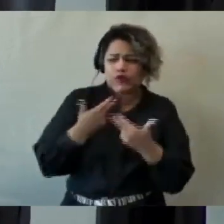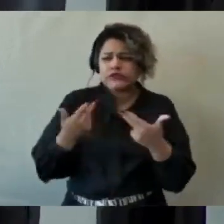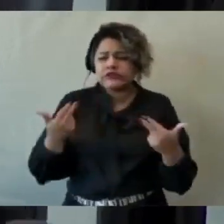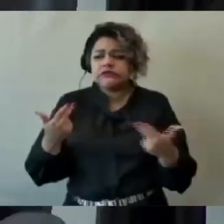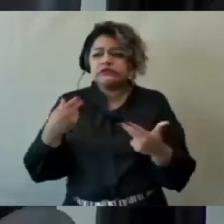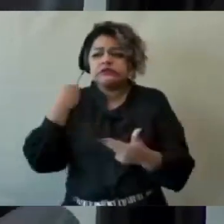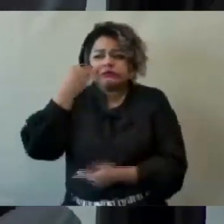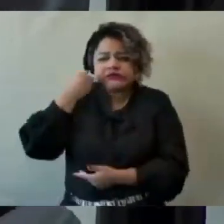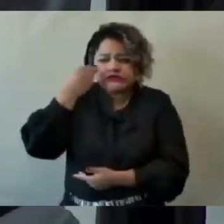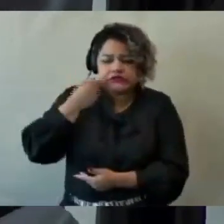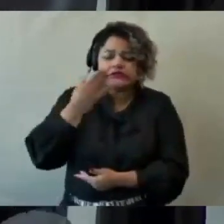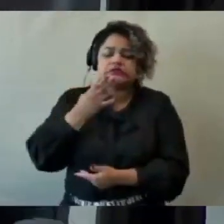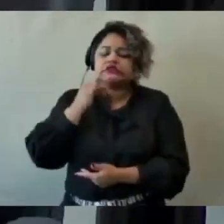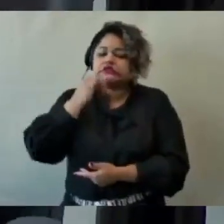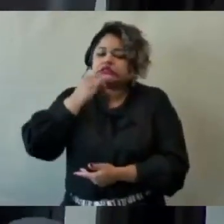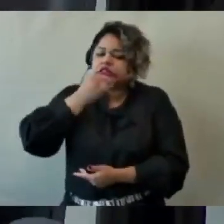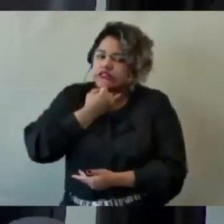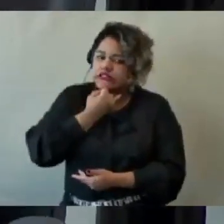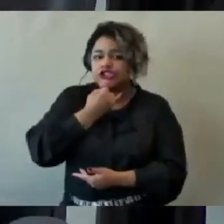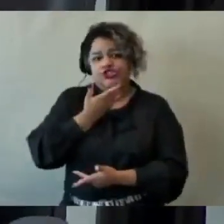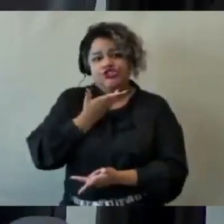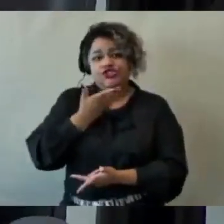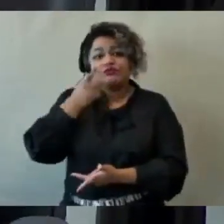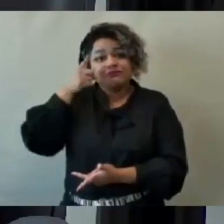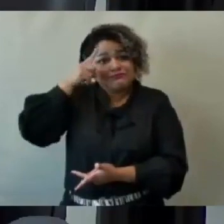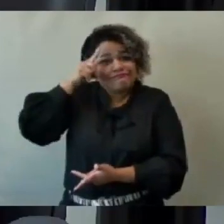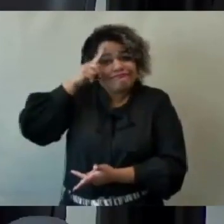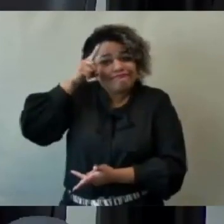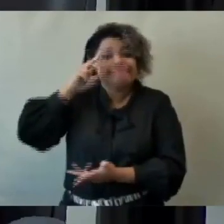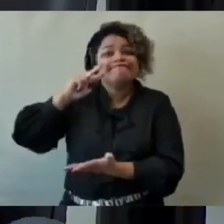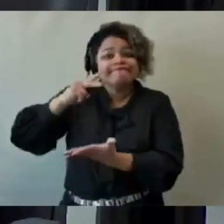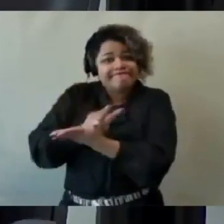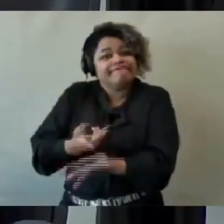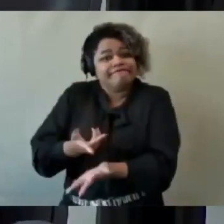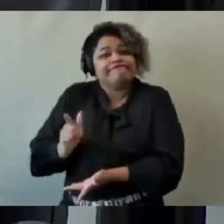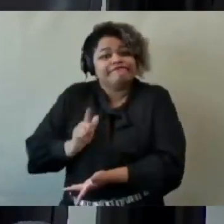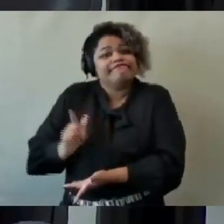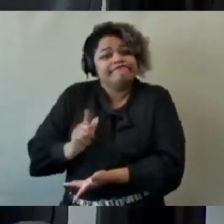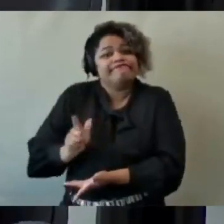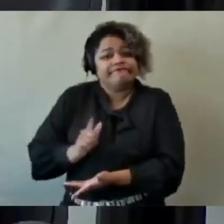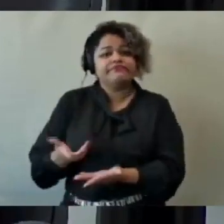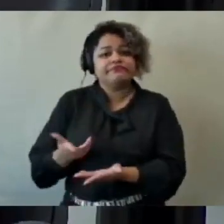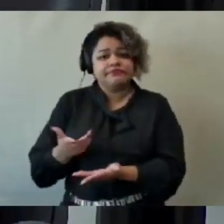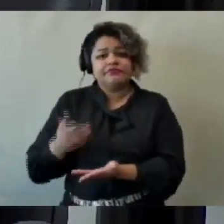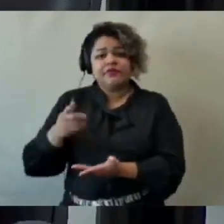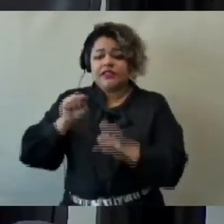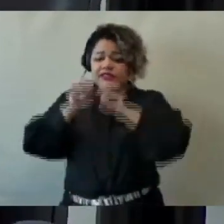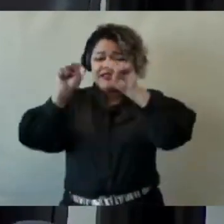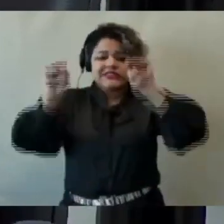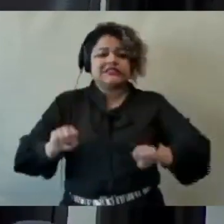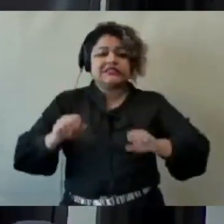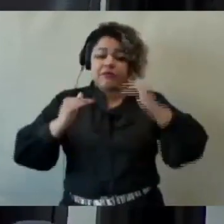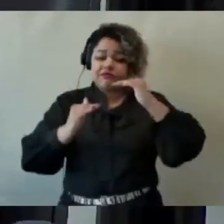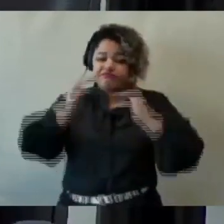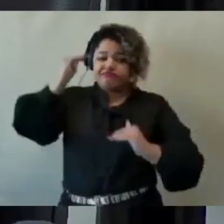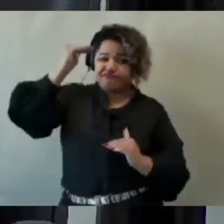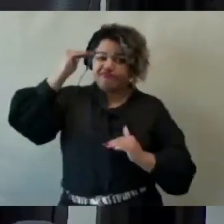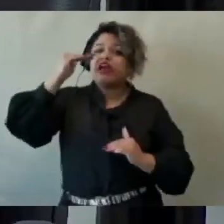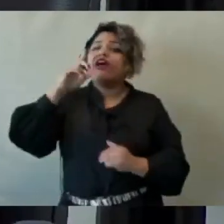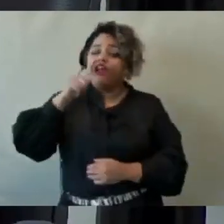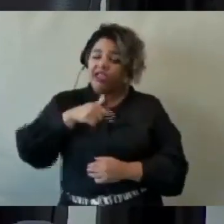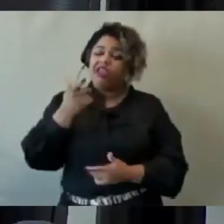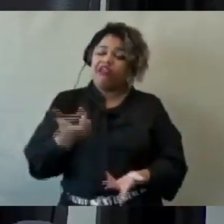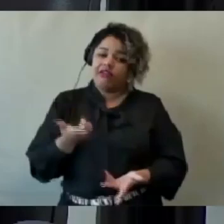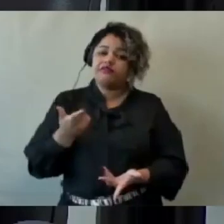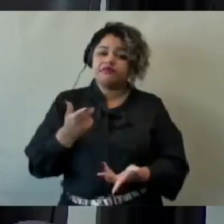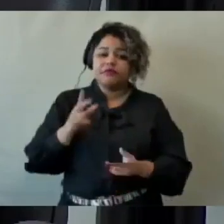infelizmente acontecem cotidianamente. E nesse sistema desigual que a gente tem, essas